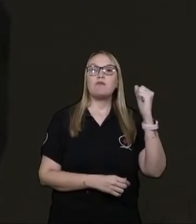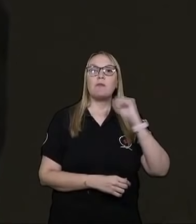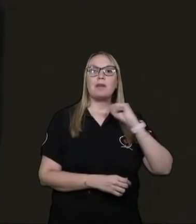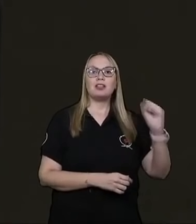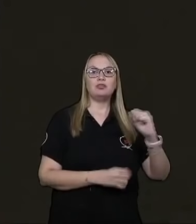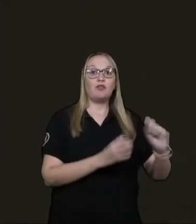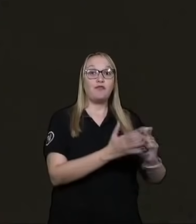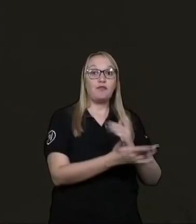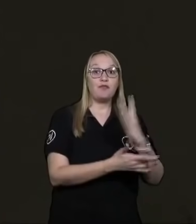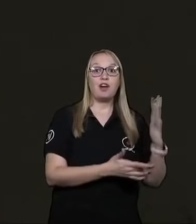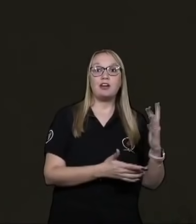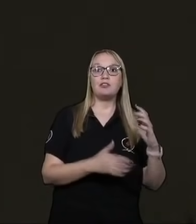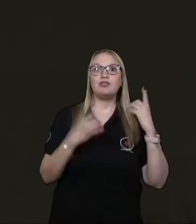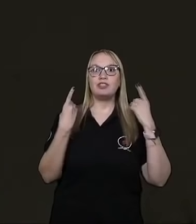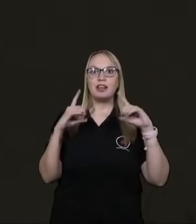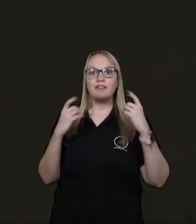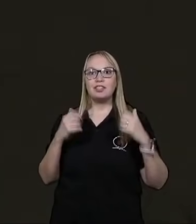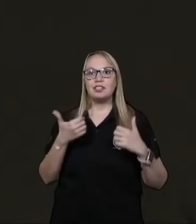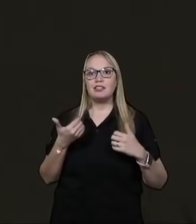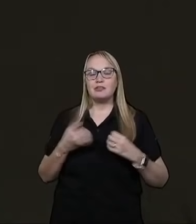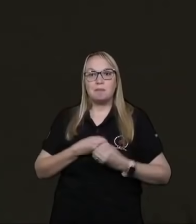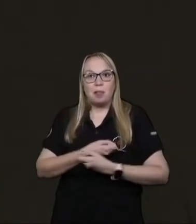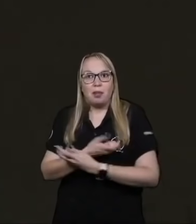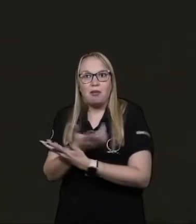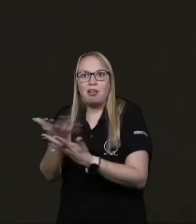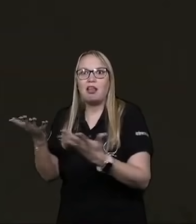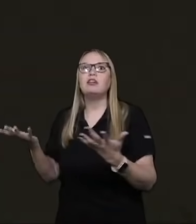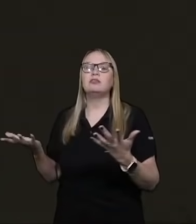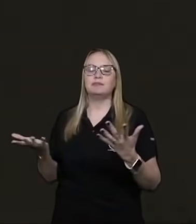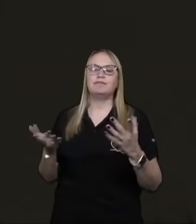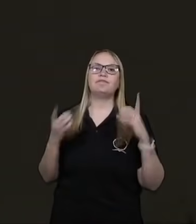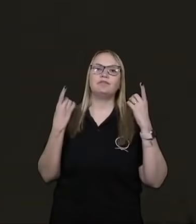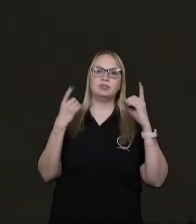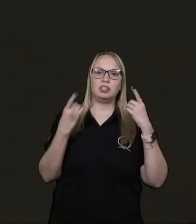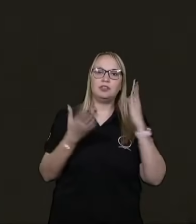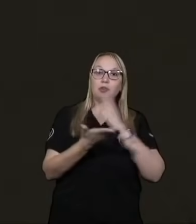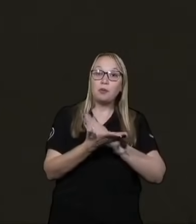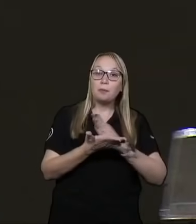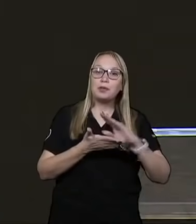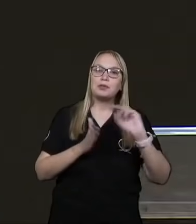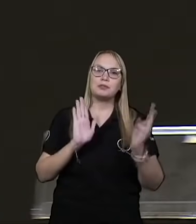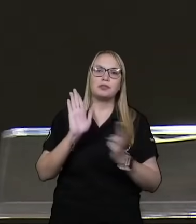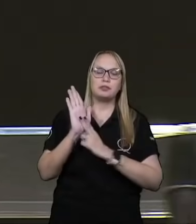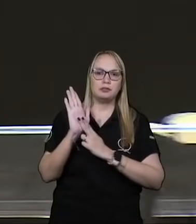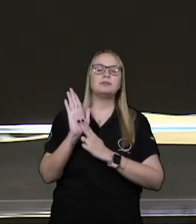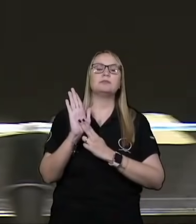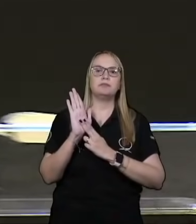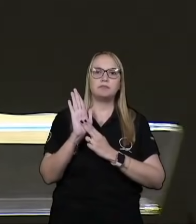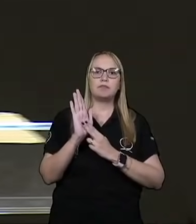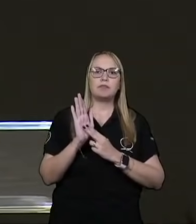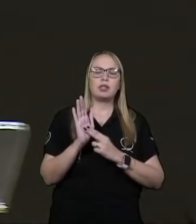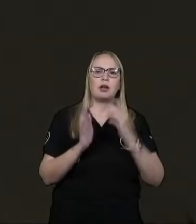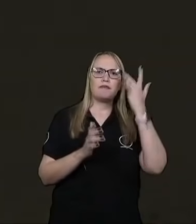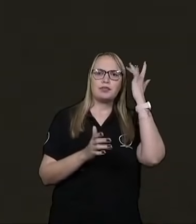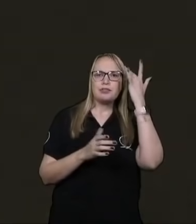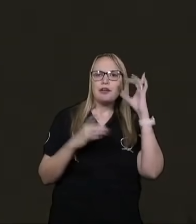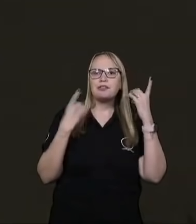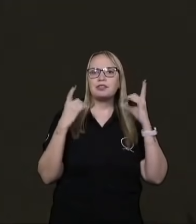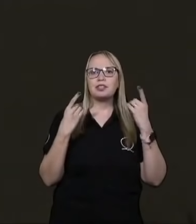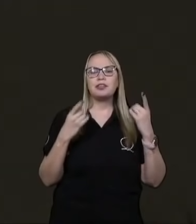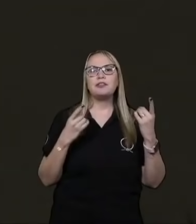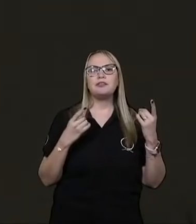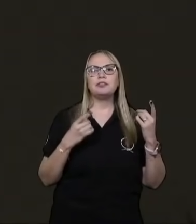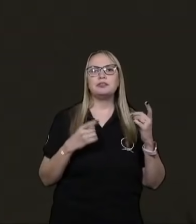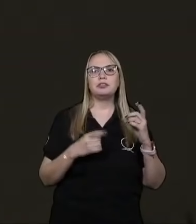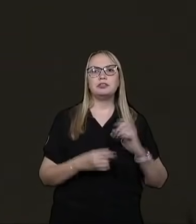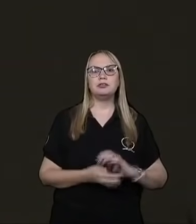Davi seus dez milhares ele começa a ser reconhecido bom e você pensa que Davi